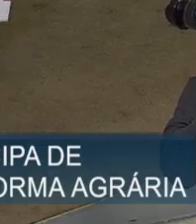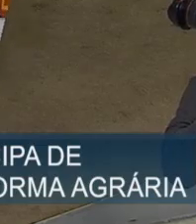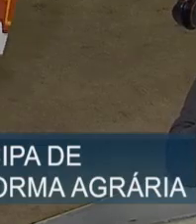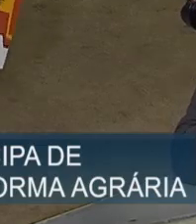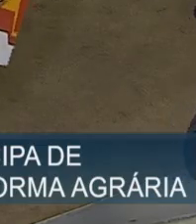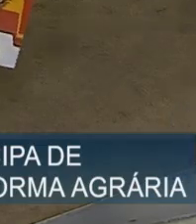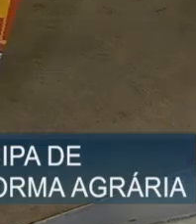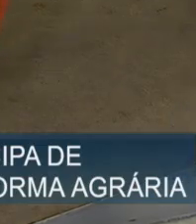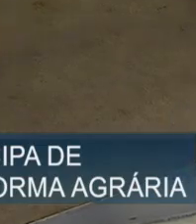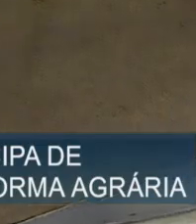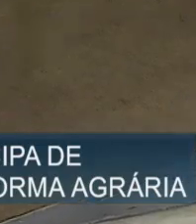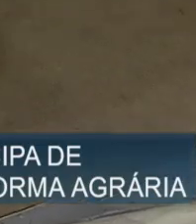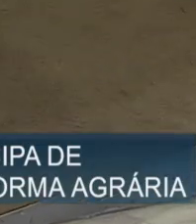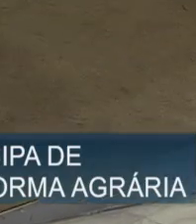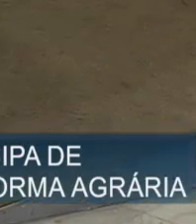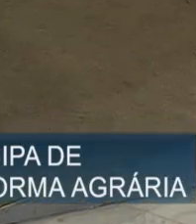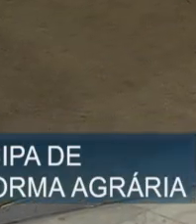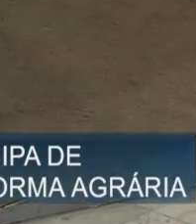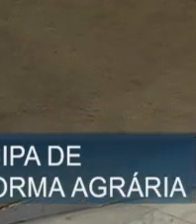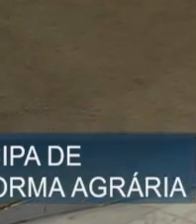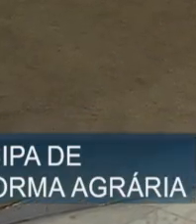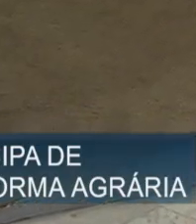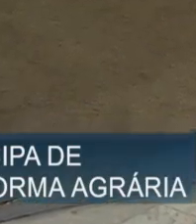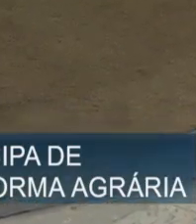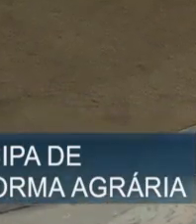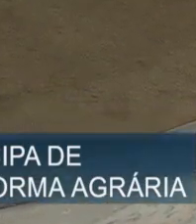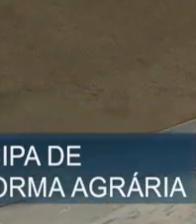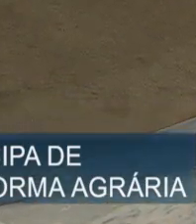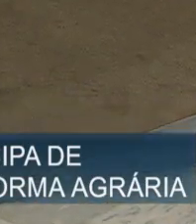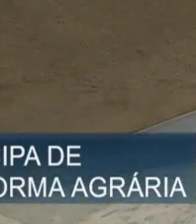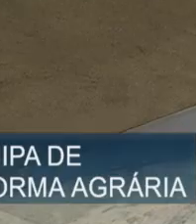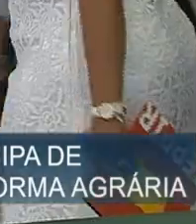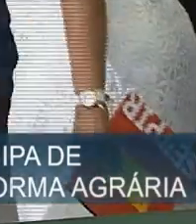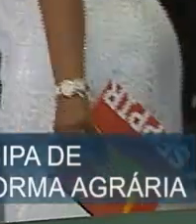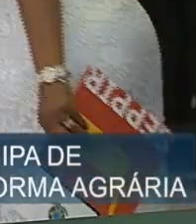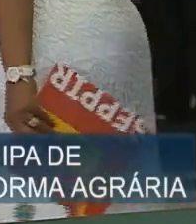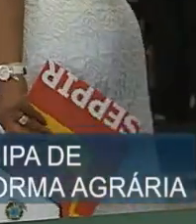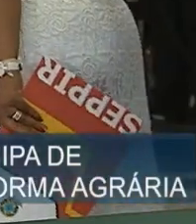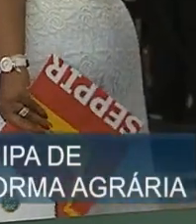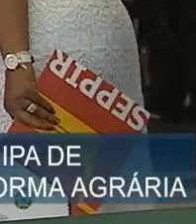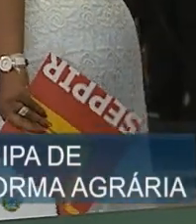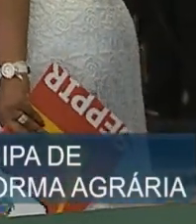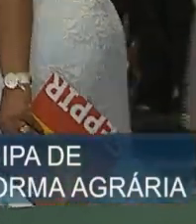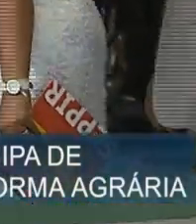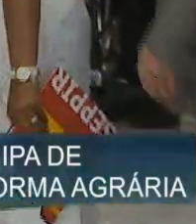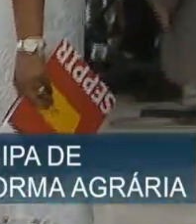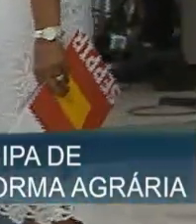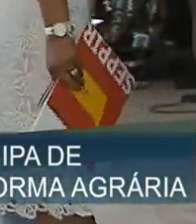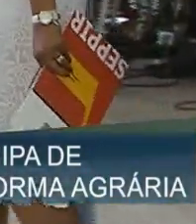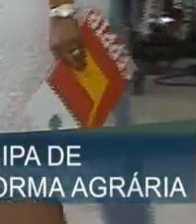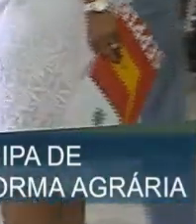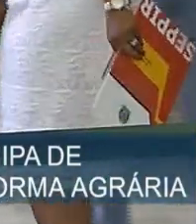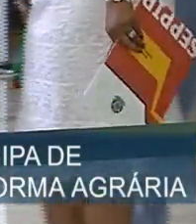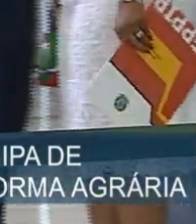lá no Palácio. Vamos acompanhar. Cátia Penha e do coordenador nacional dos agentes de pastoral negros,